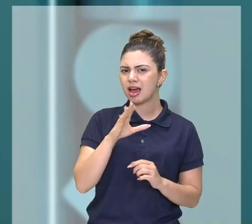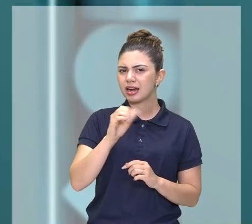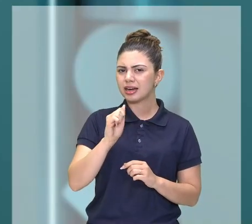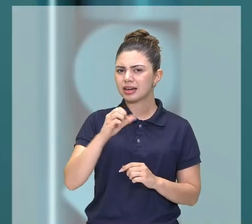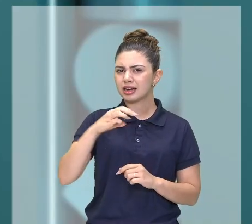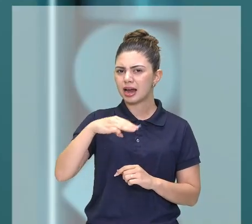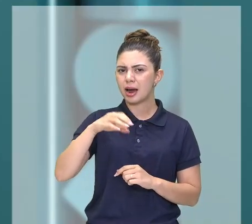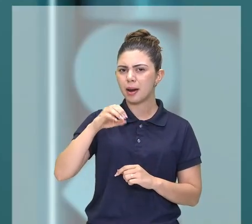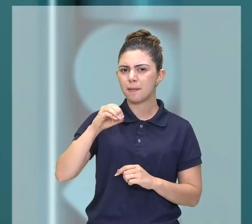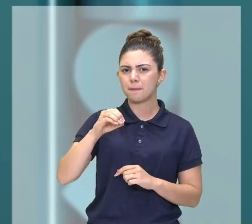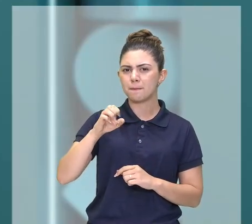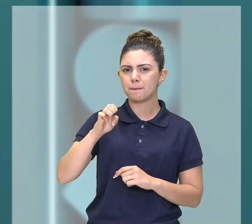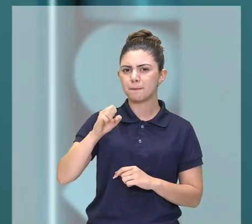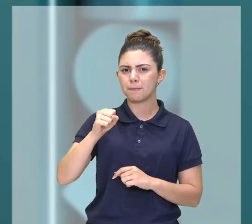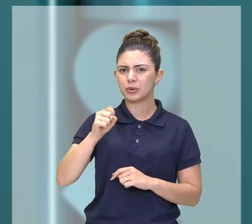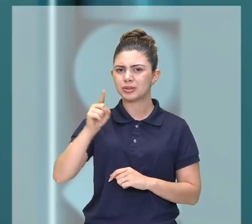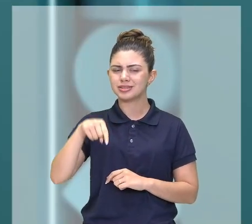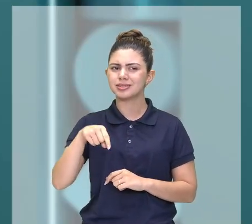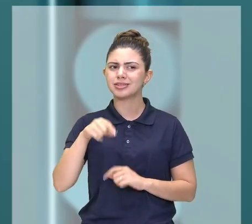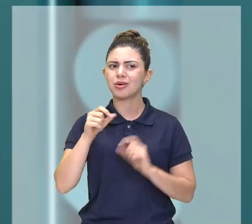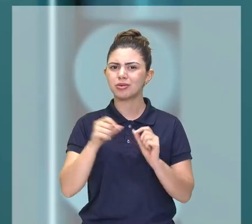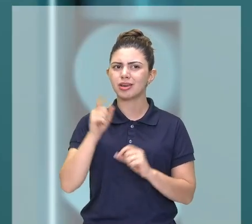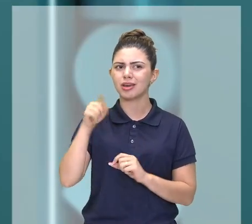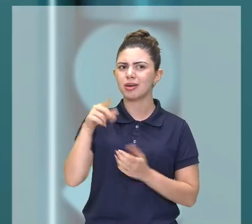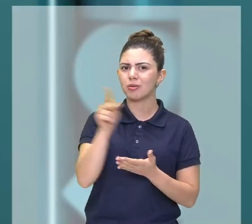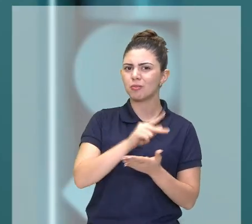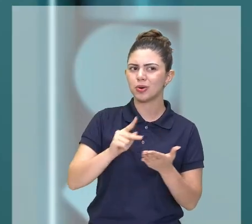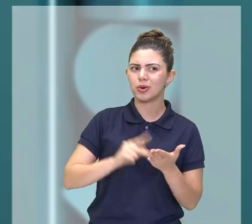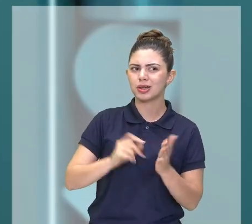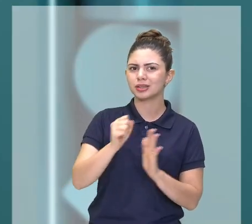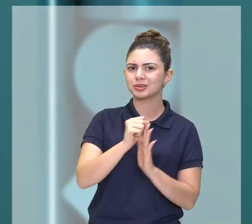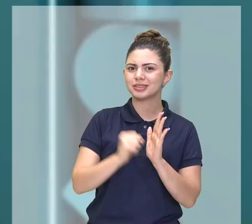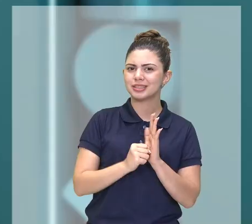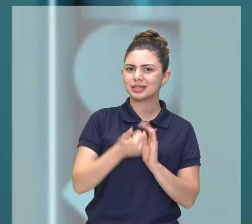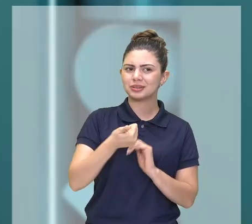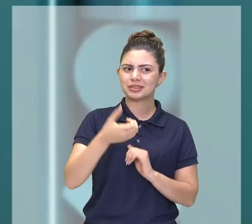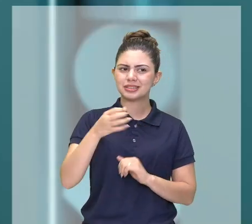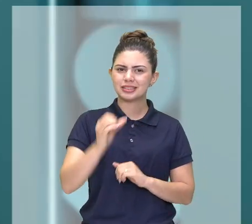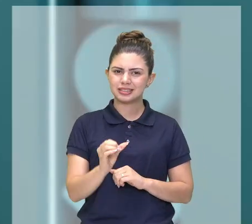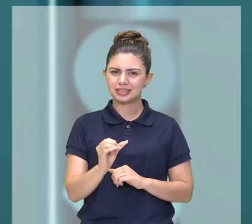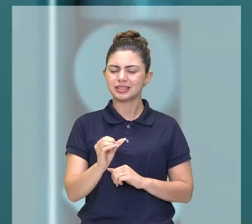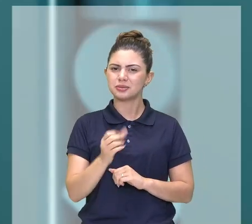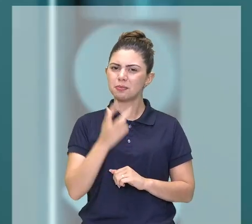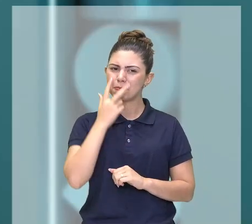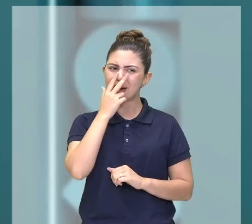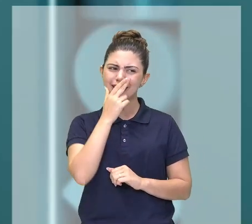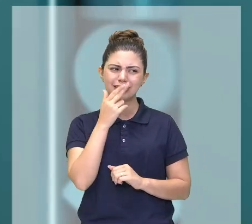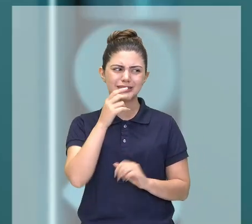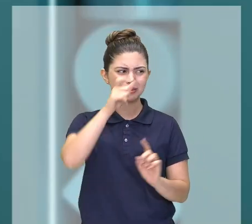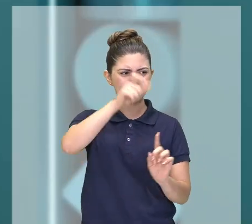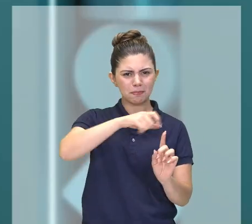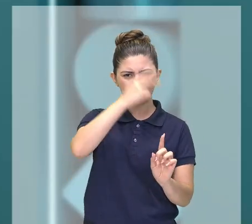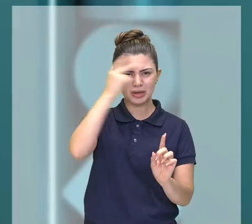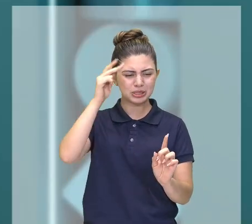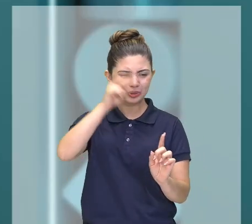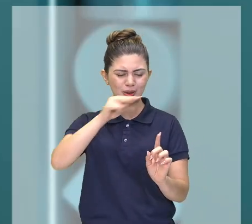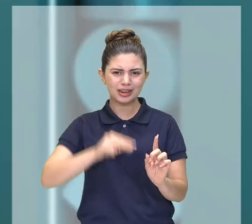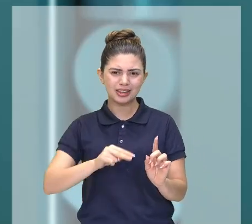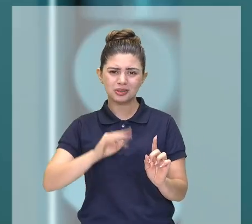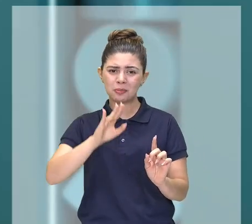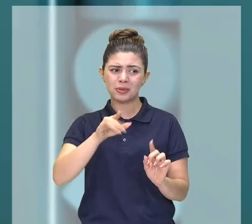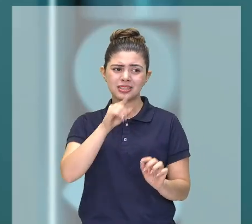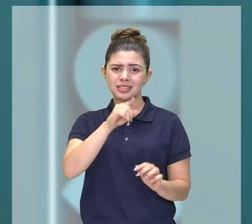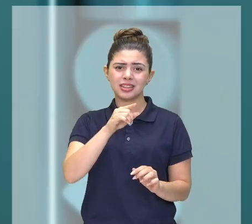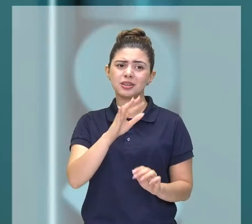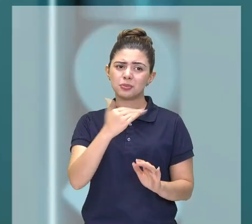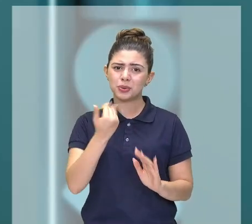poeta lá do século XVI, né, mas fisicamente ele não existe mais,